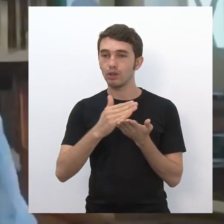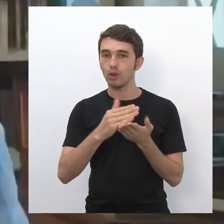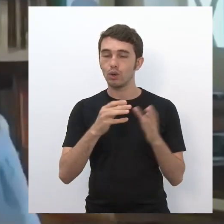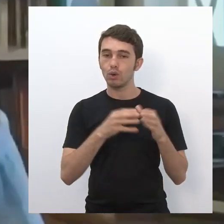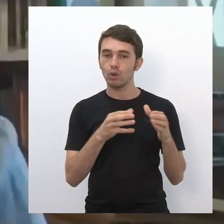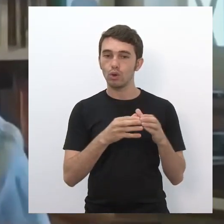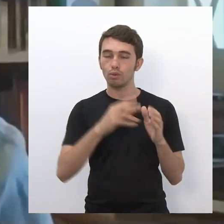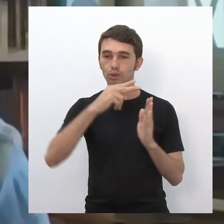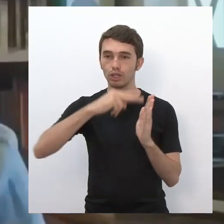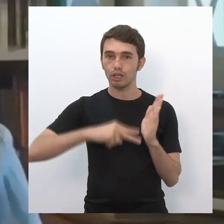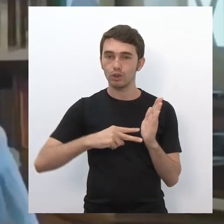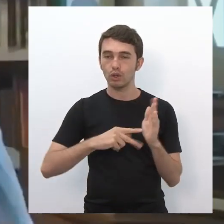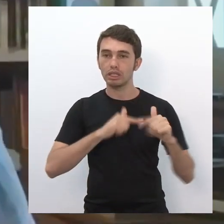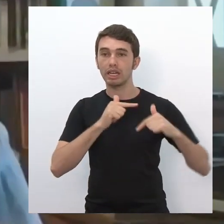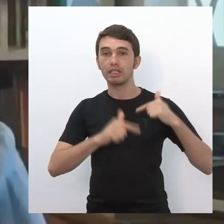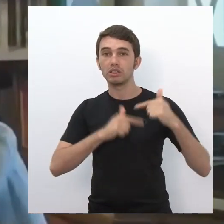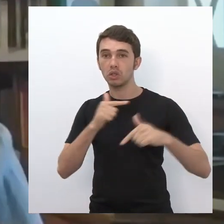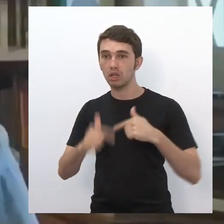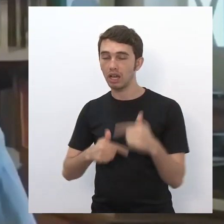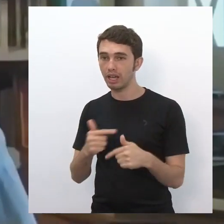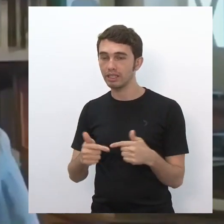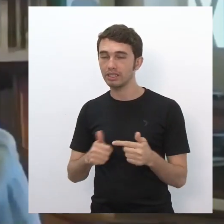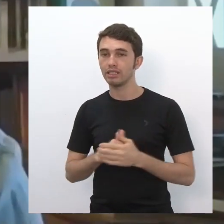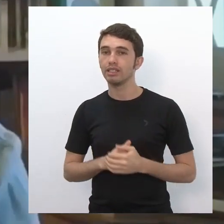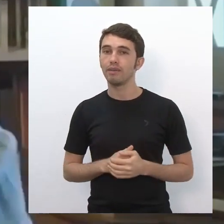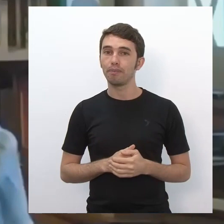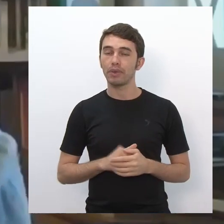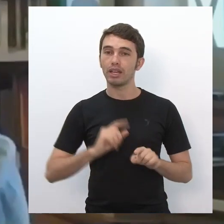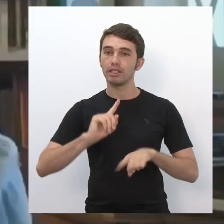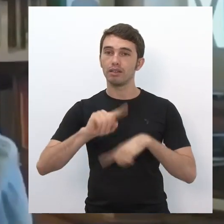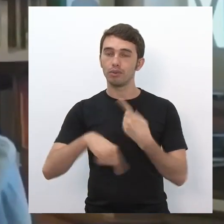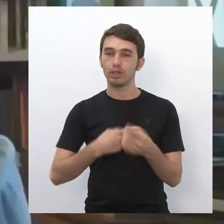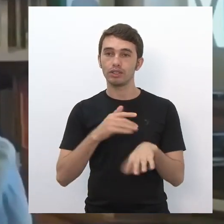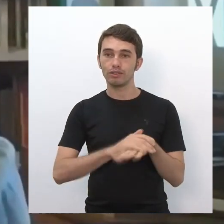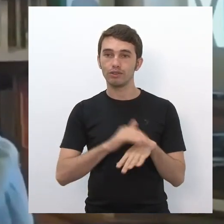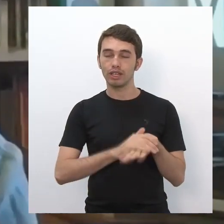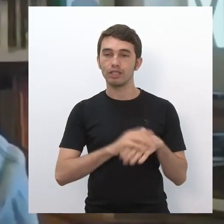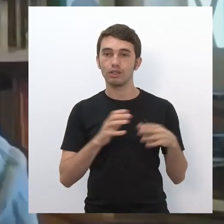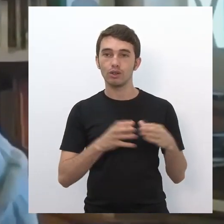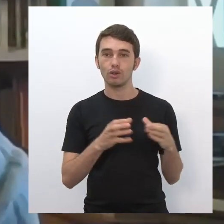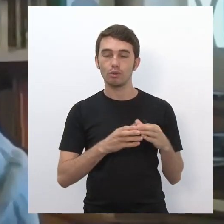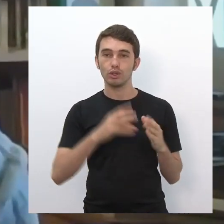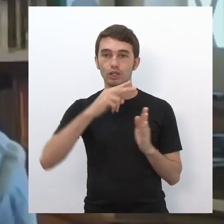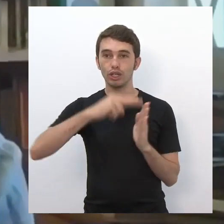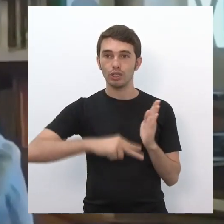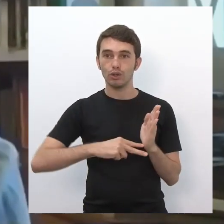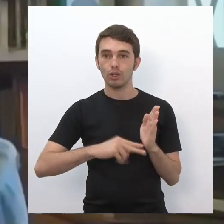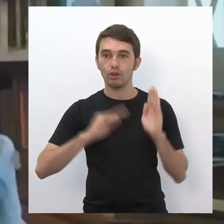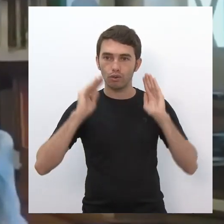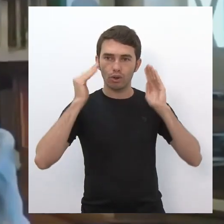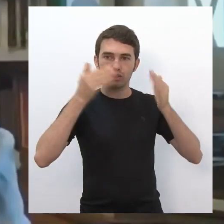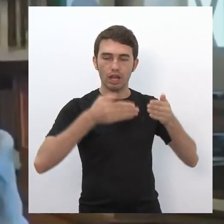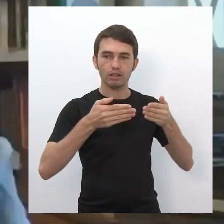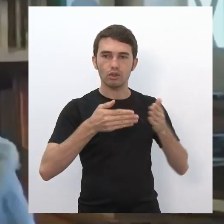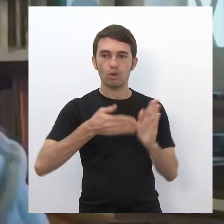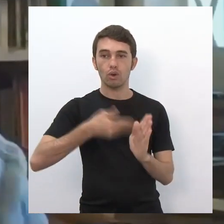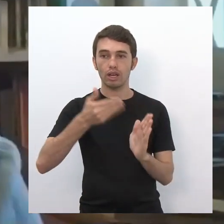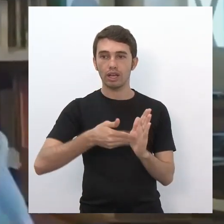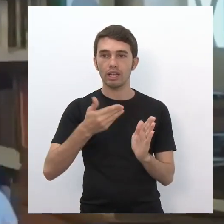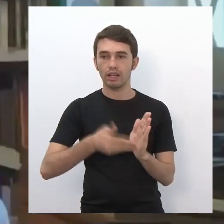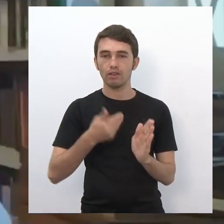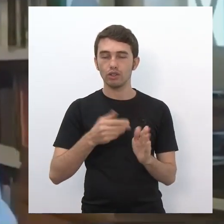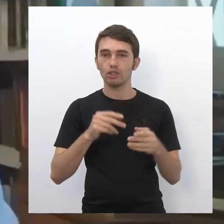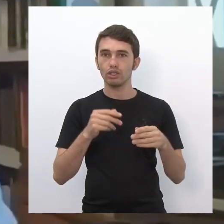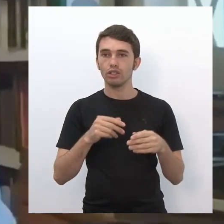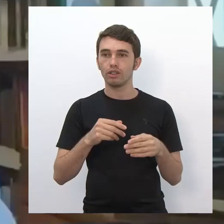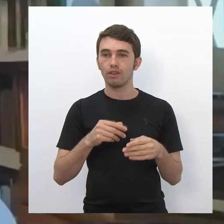leitura bem tradicionais, né? Depois fizemos clubes de leitura voltados a livros do